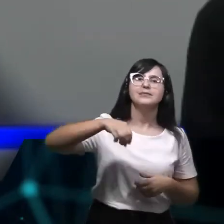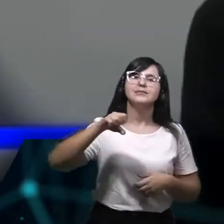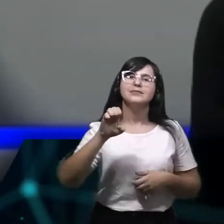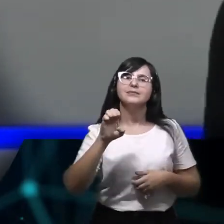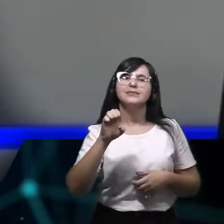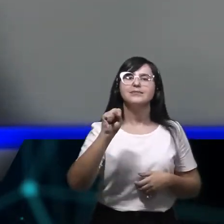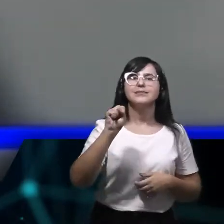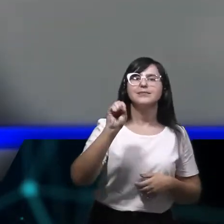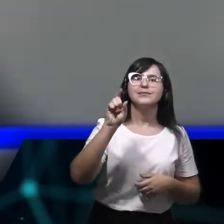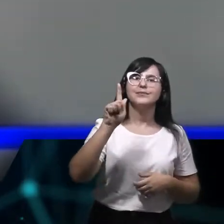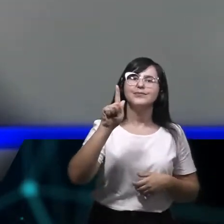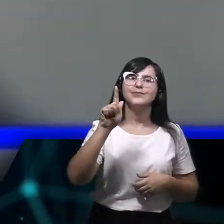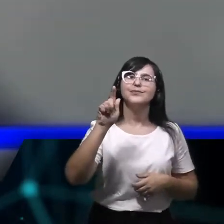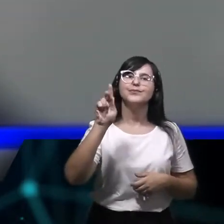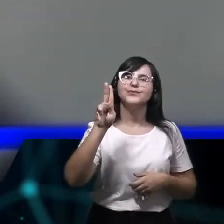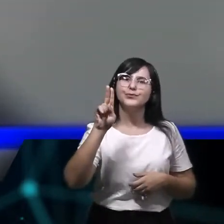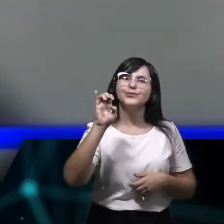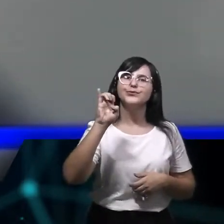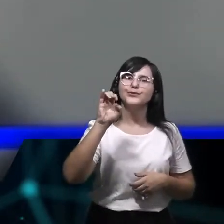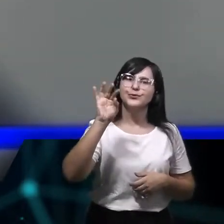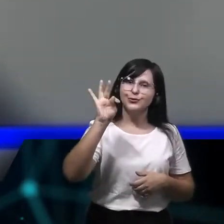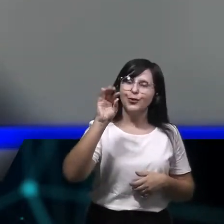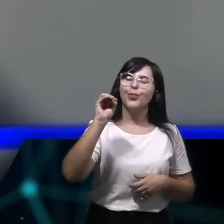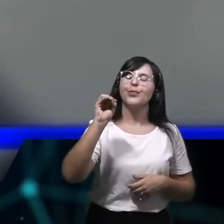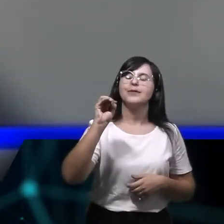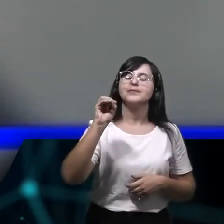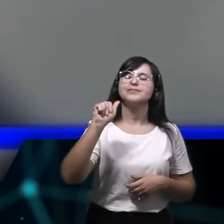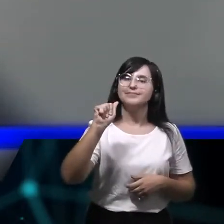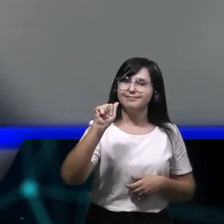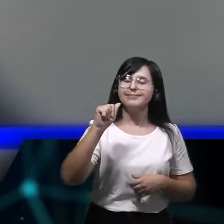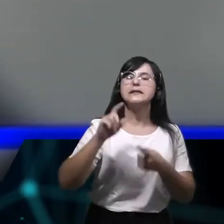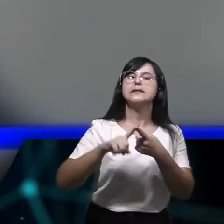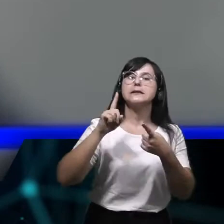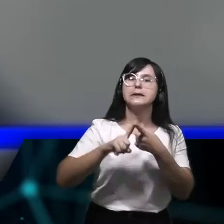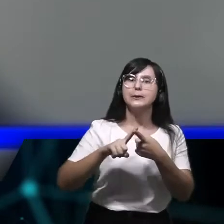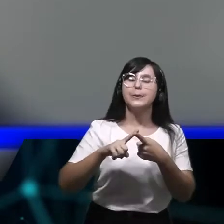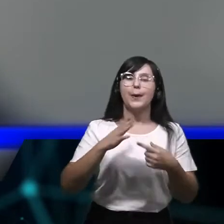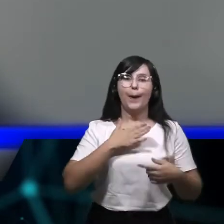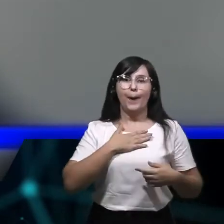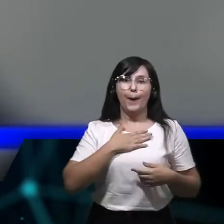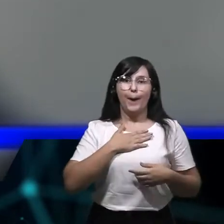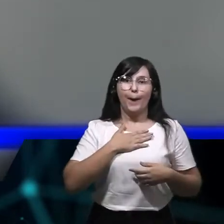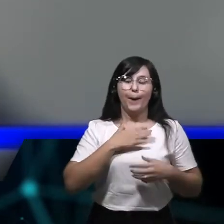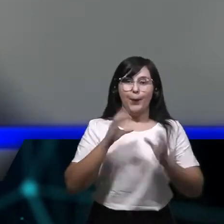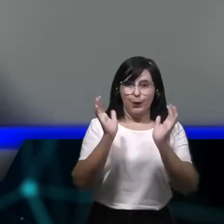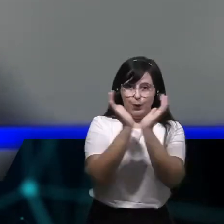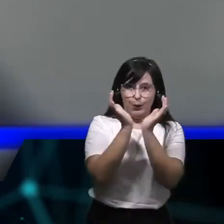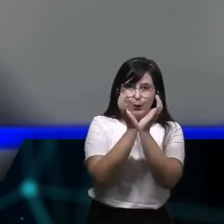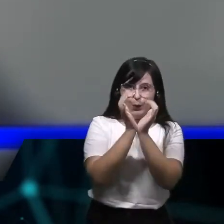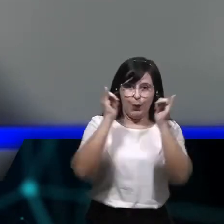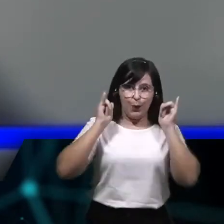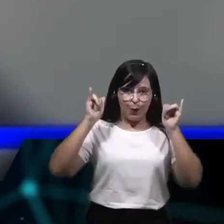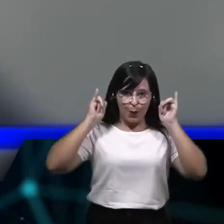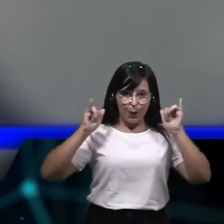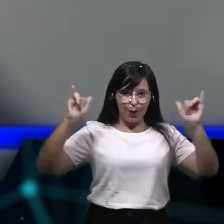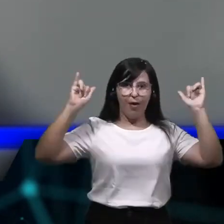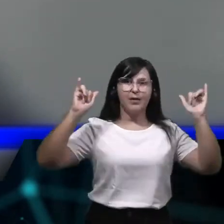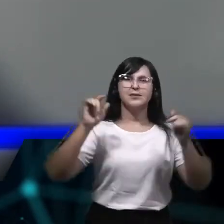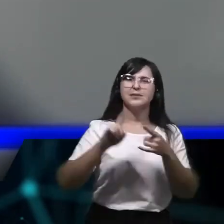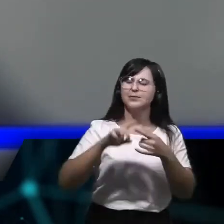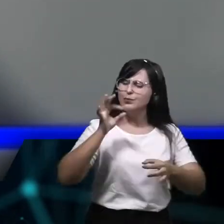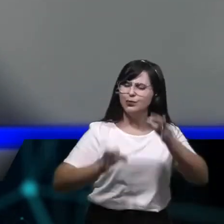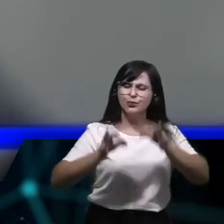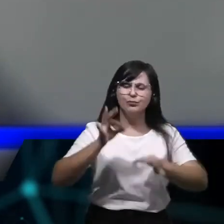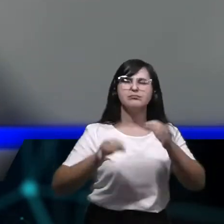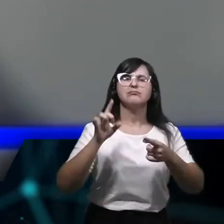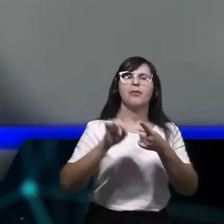cumprimentar a minha equipe de marketing, cumprimentar a minha equipe, a produção de vídeo, o jurídico, a